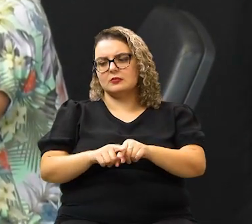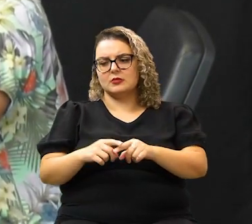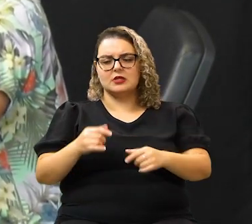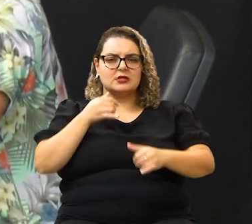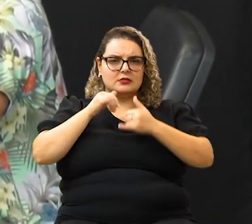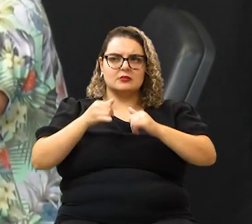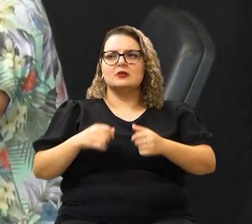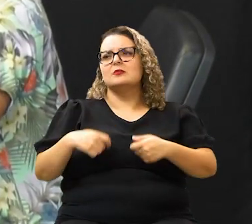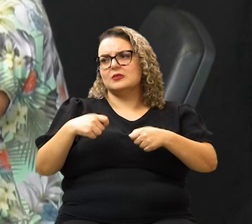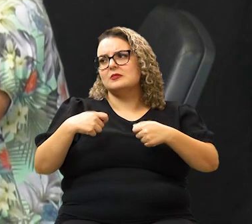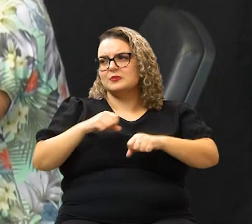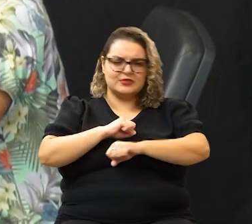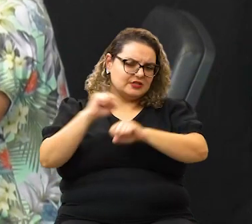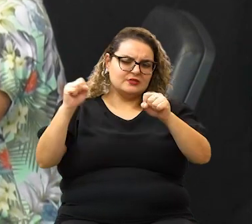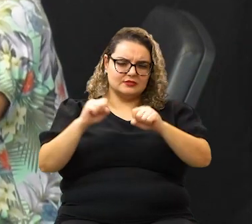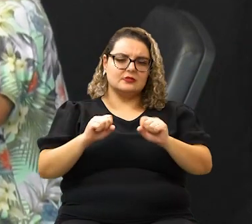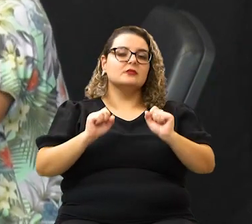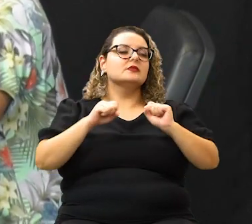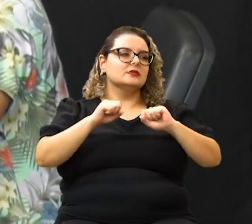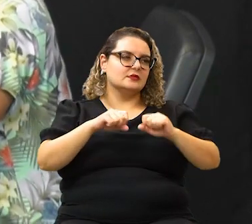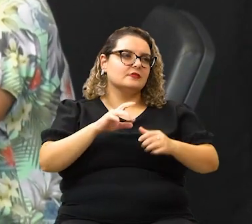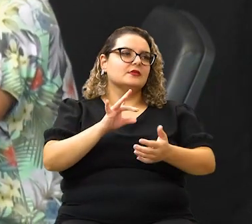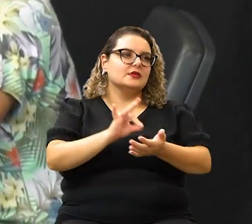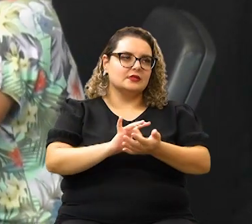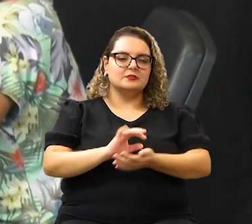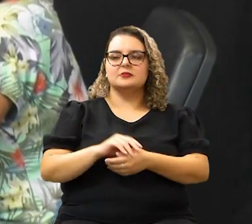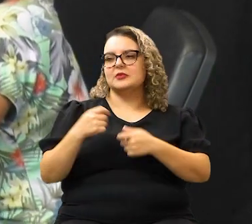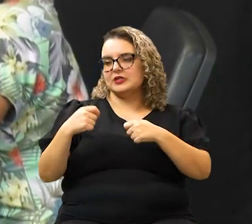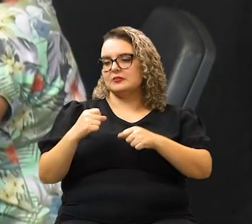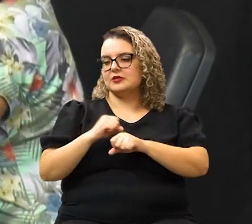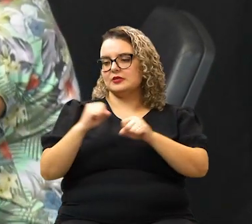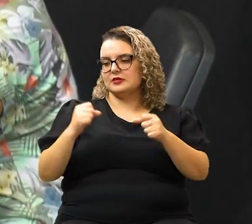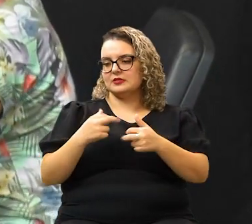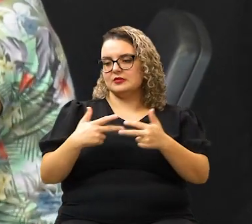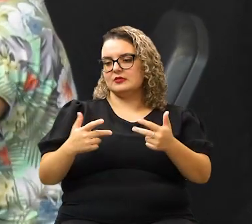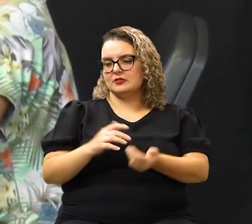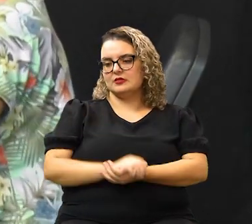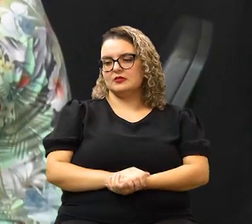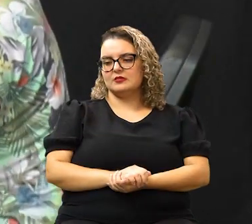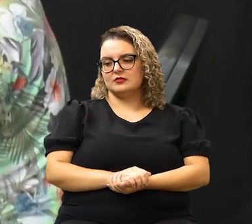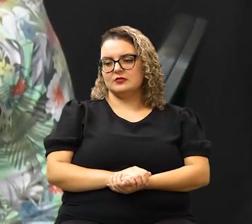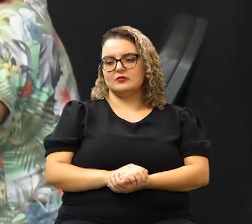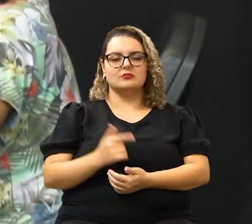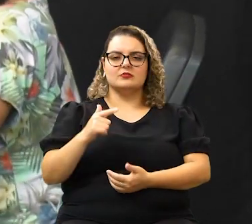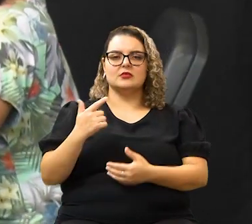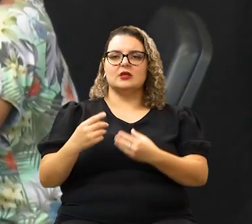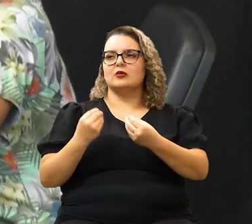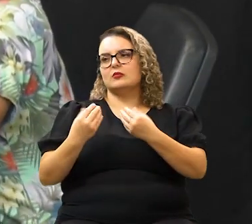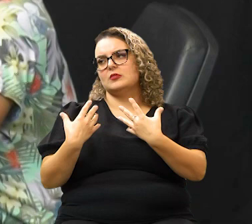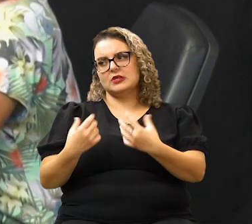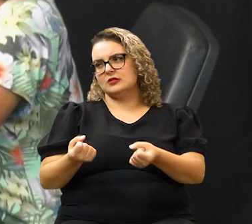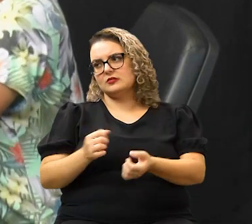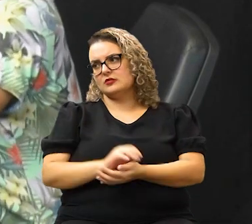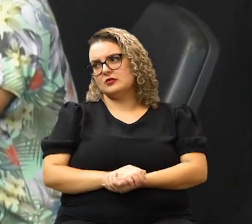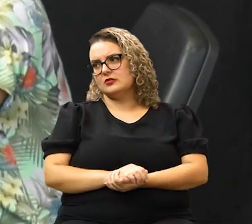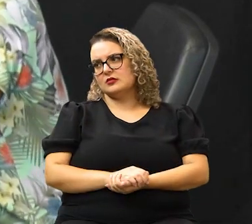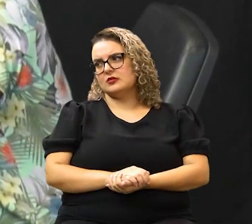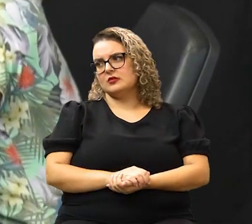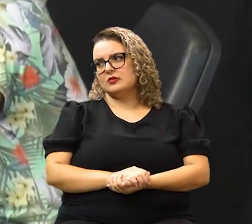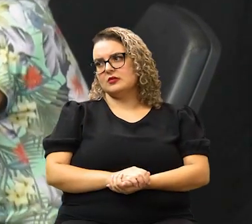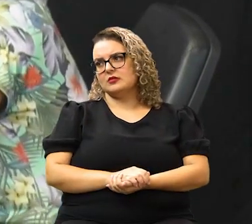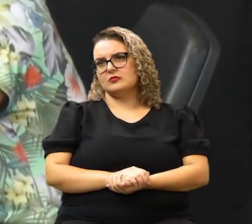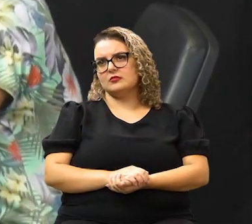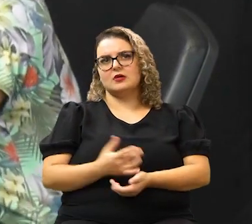verdade. Tem hora que a gente precisa... Tem coisa que eu acho que tem coisa que a gente não dá para aceitar, Sim. sabe? Não dá pra gente também ficar muito passivo frente às